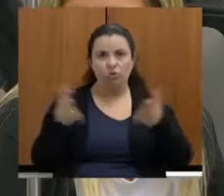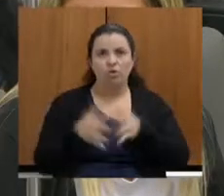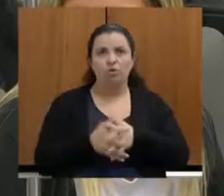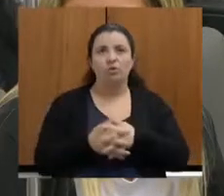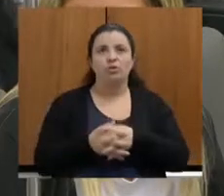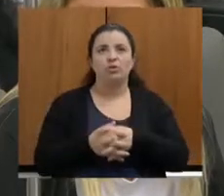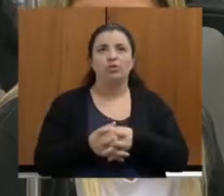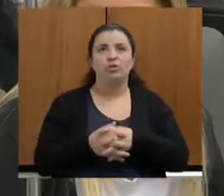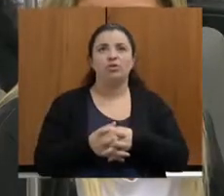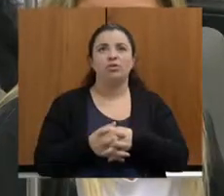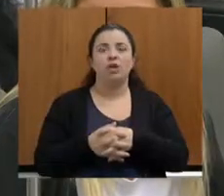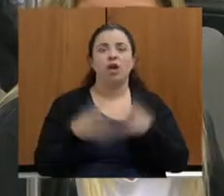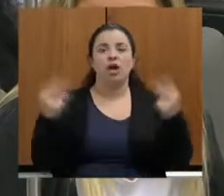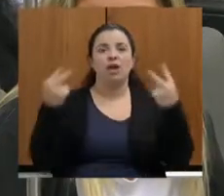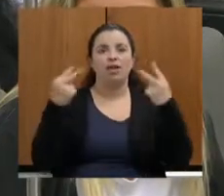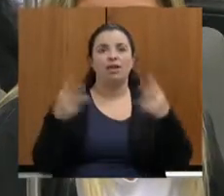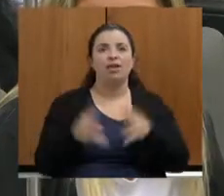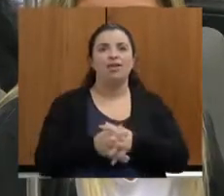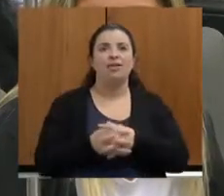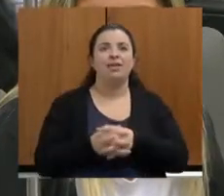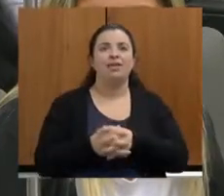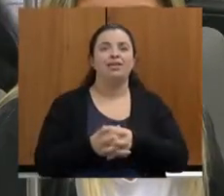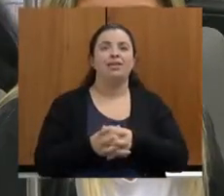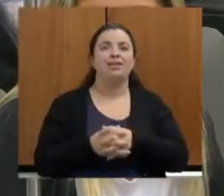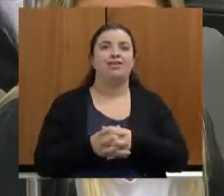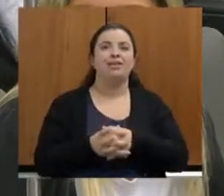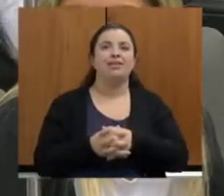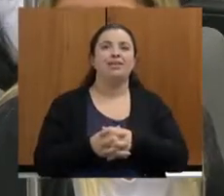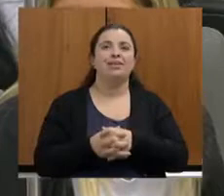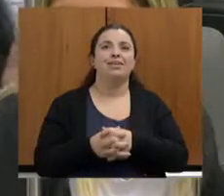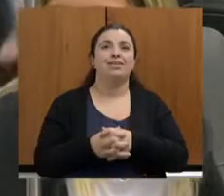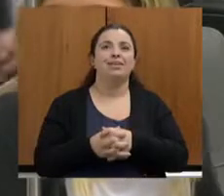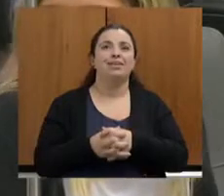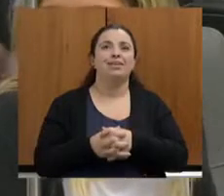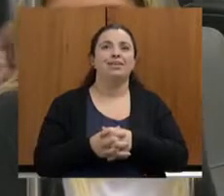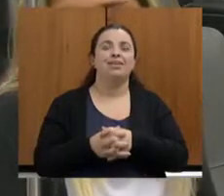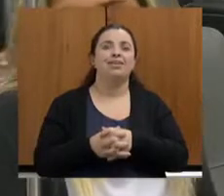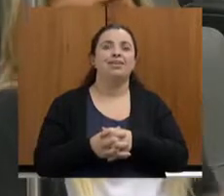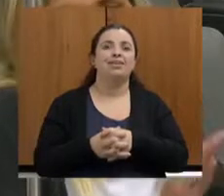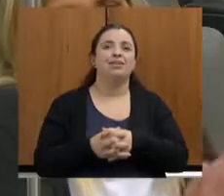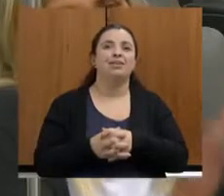E ai gente a bom